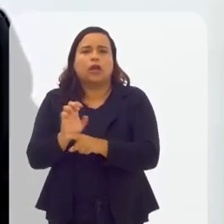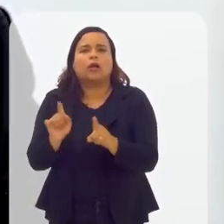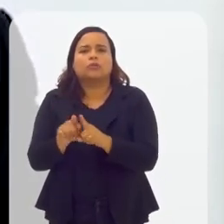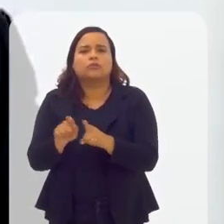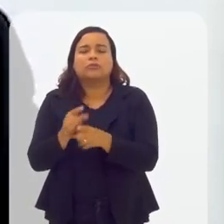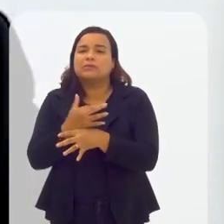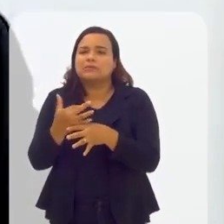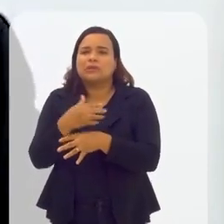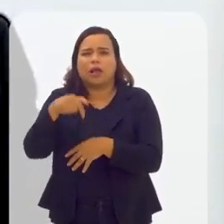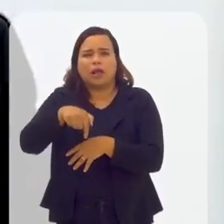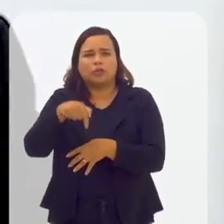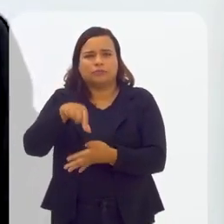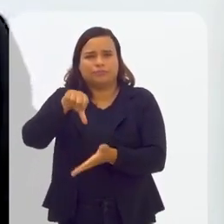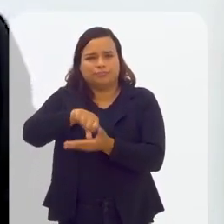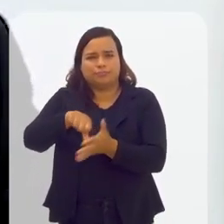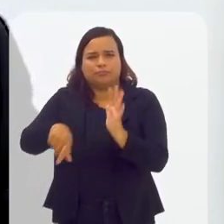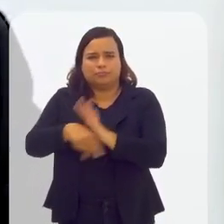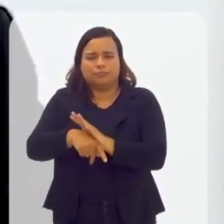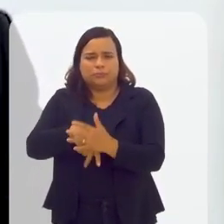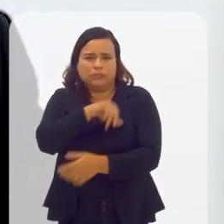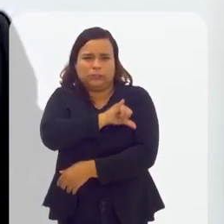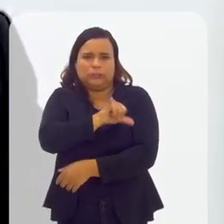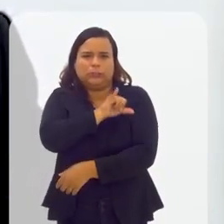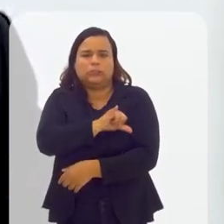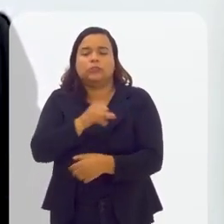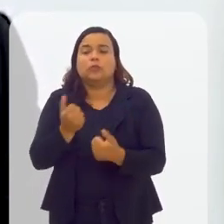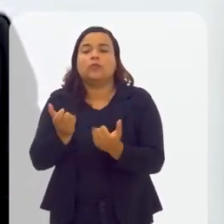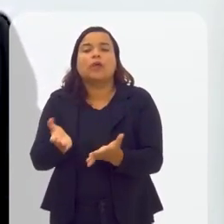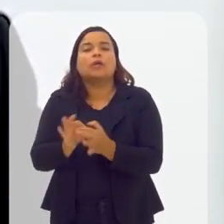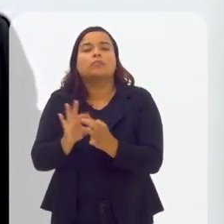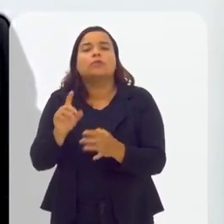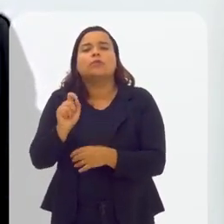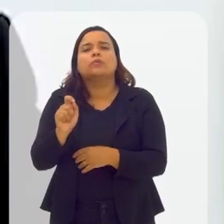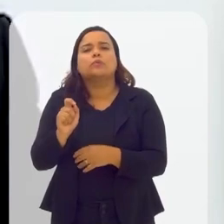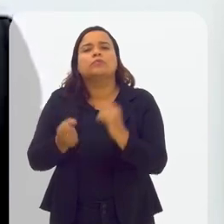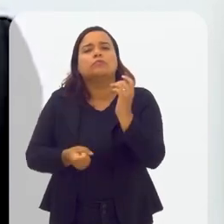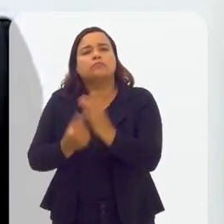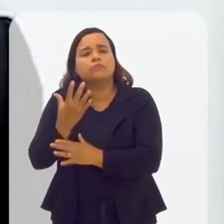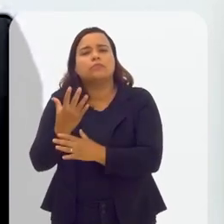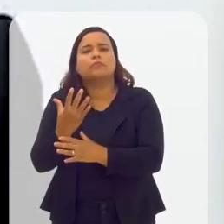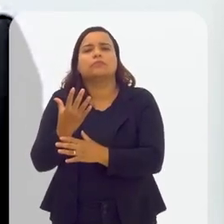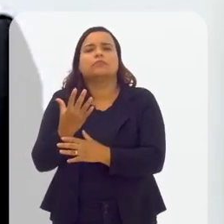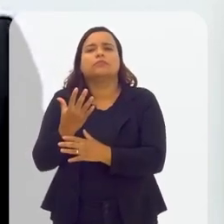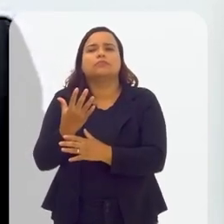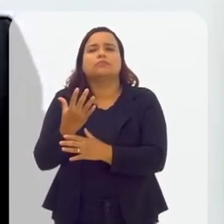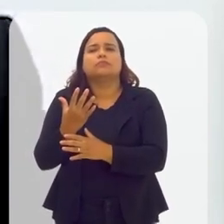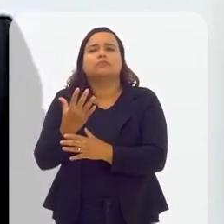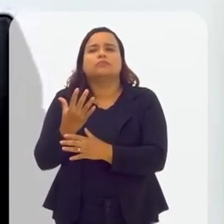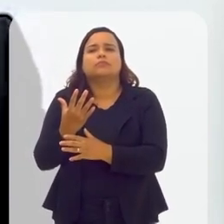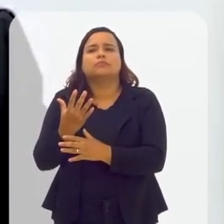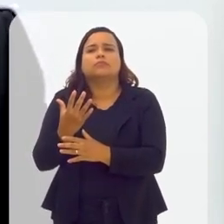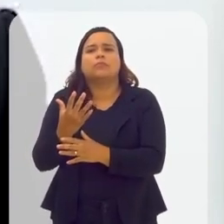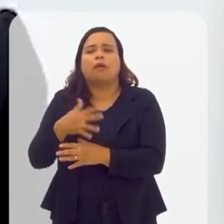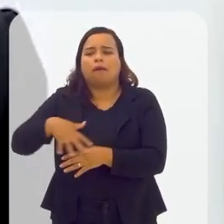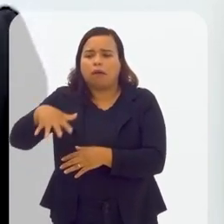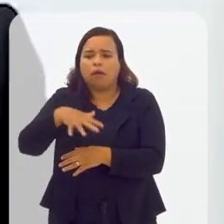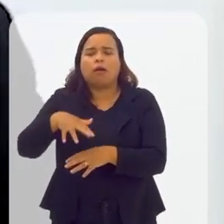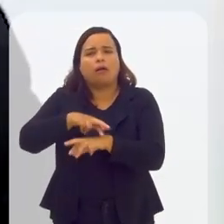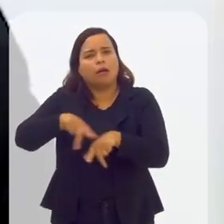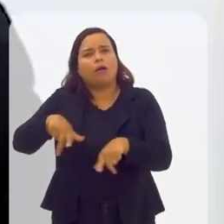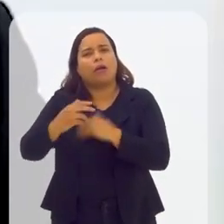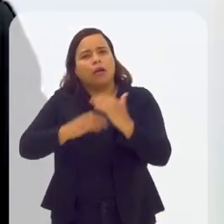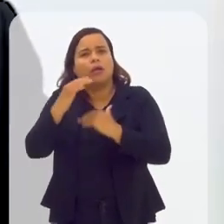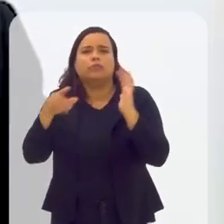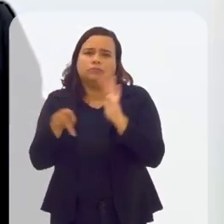e à nossa cidade, à nossa capital, que ela possa traçar certos eixos de